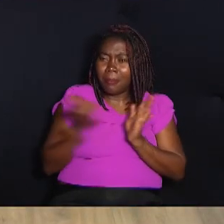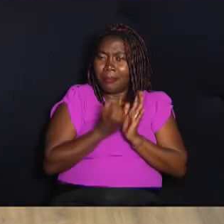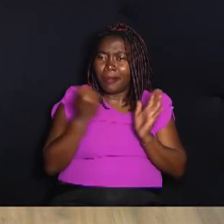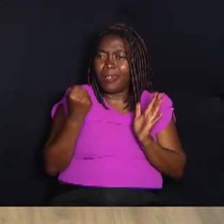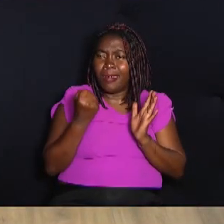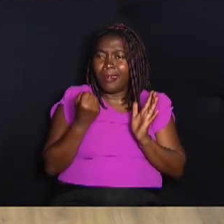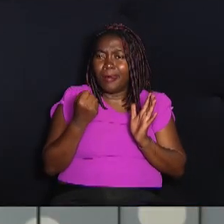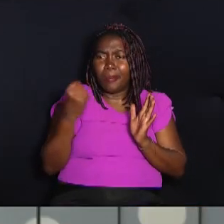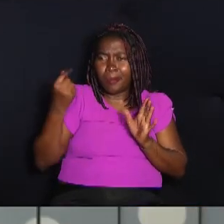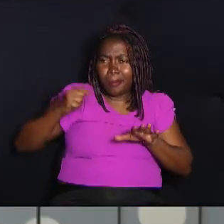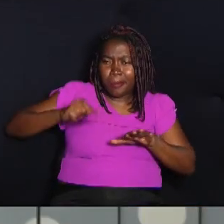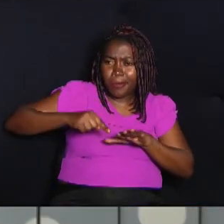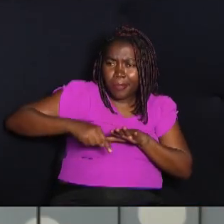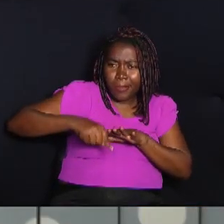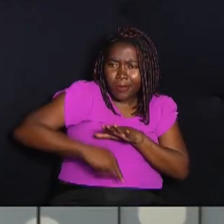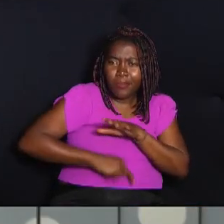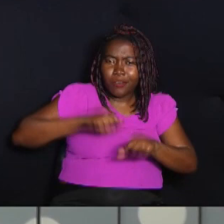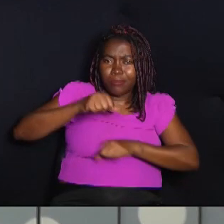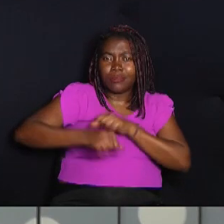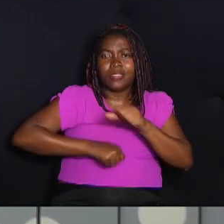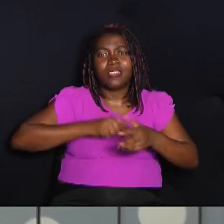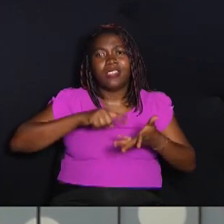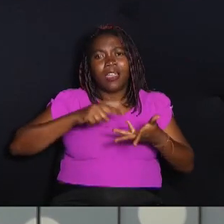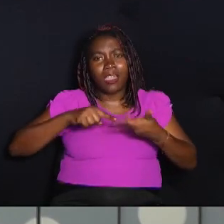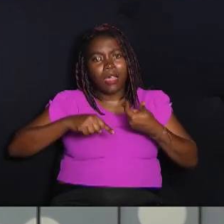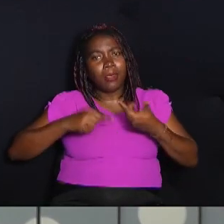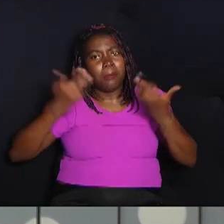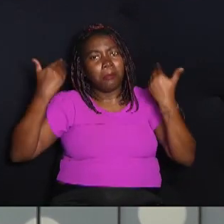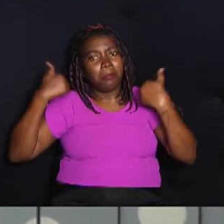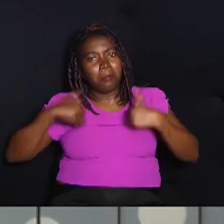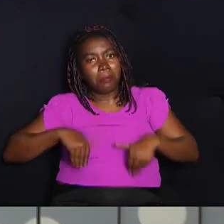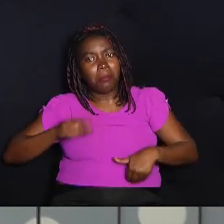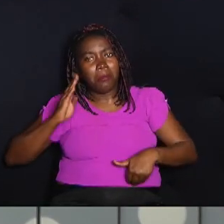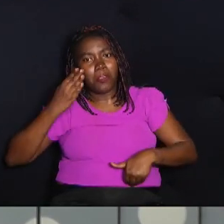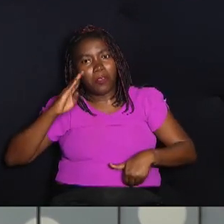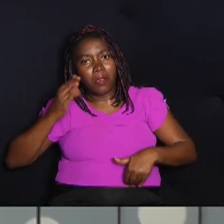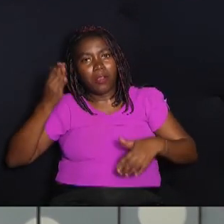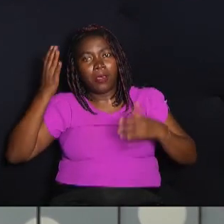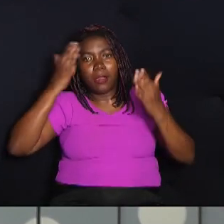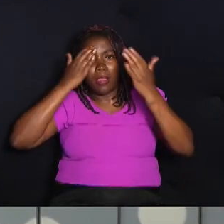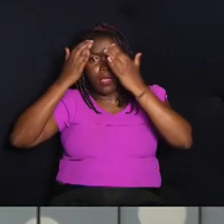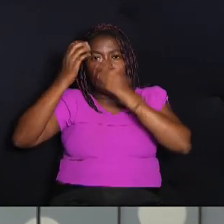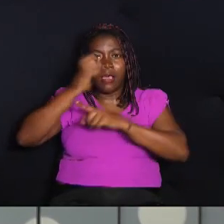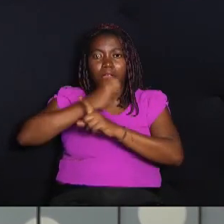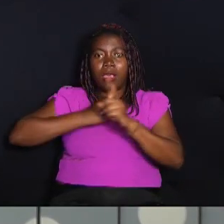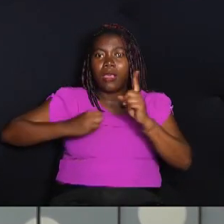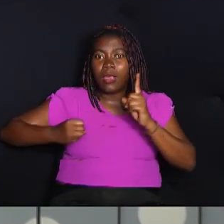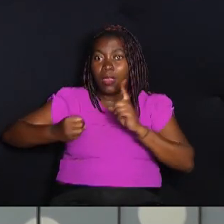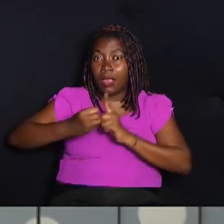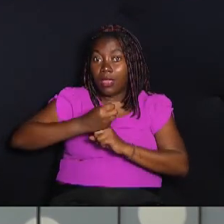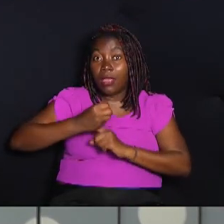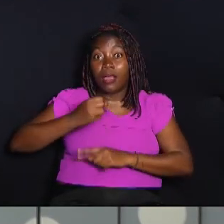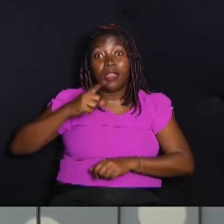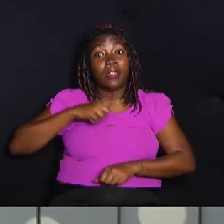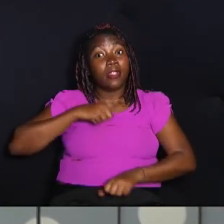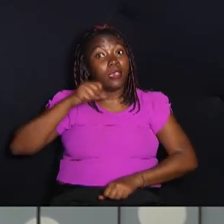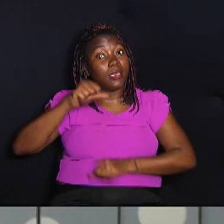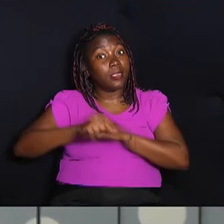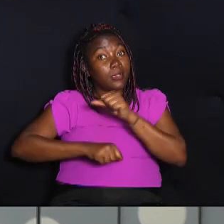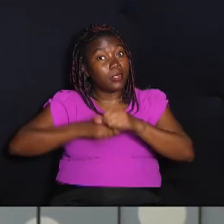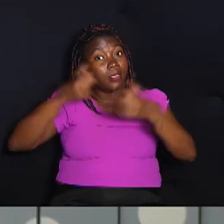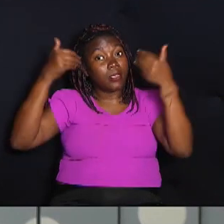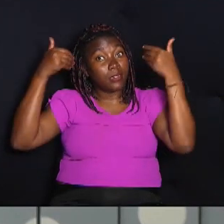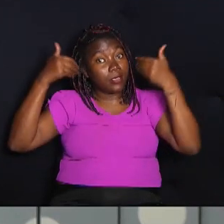profundas transformações nos aspectos biológicos, psicológicos, sociais. Tem mudanças